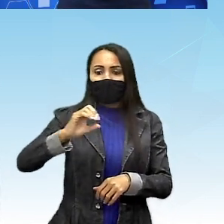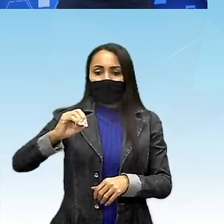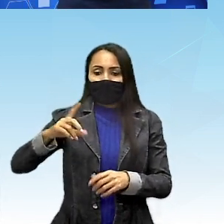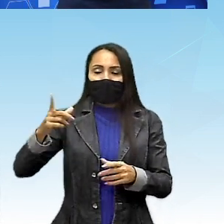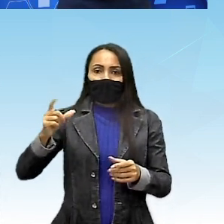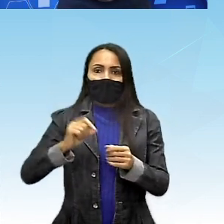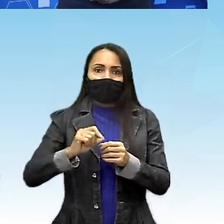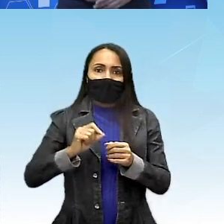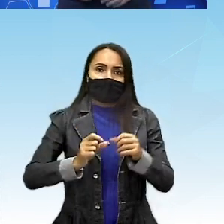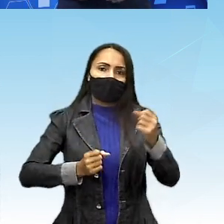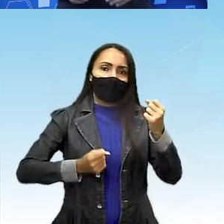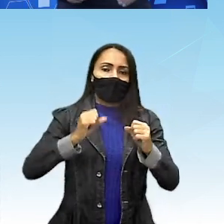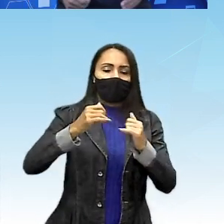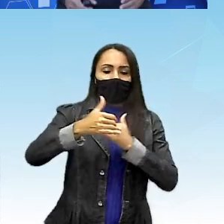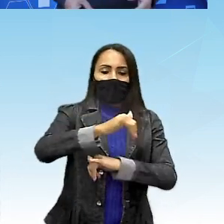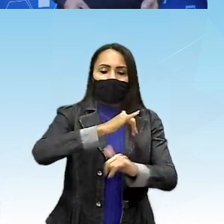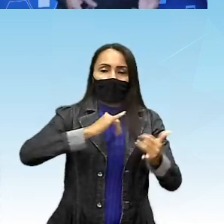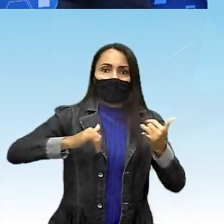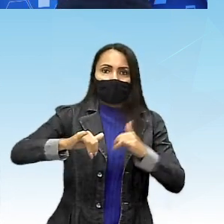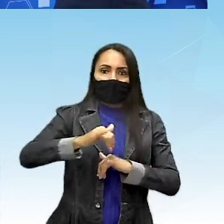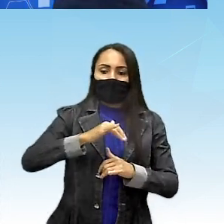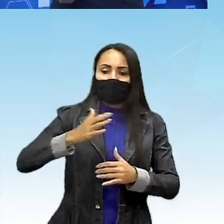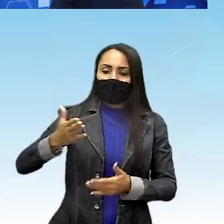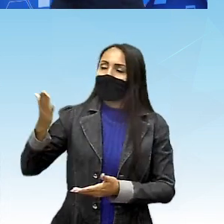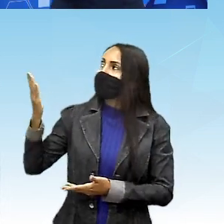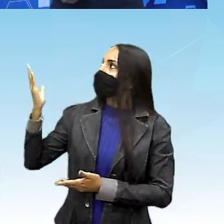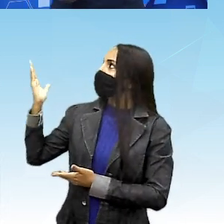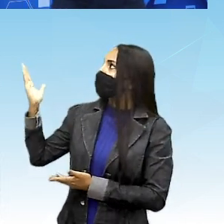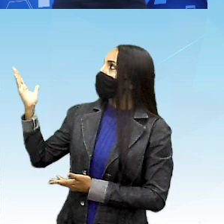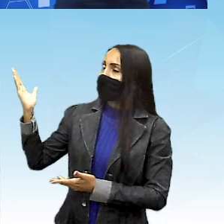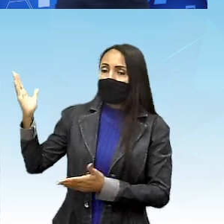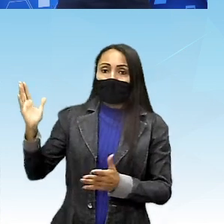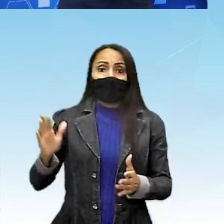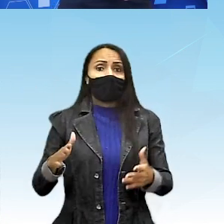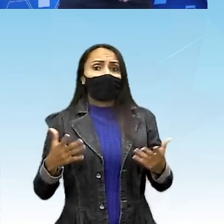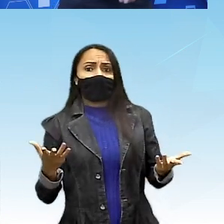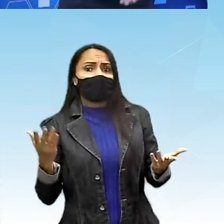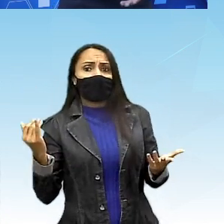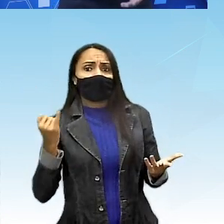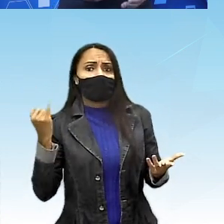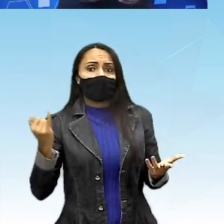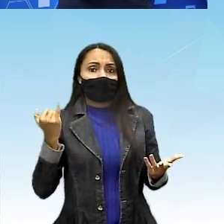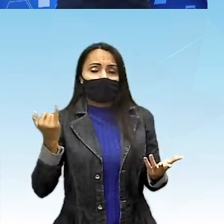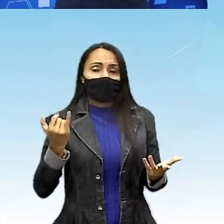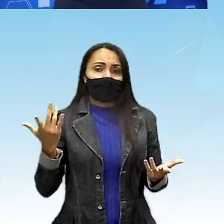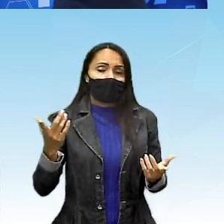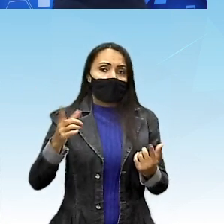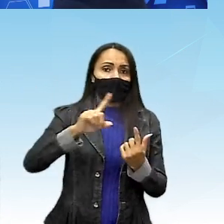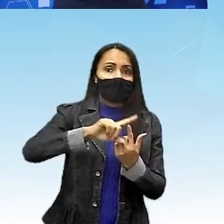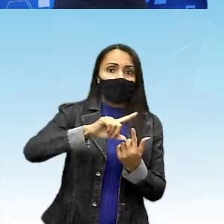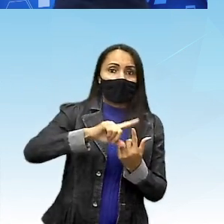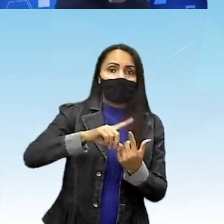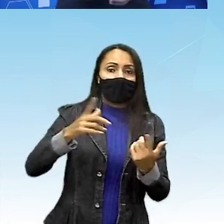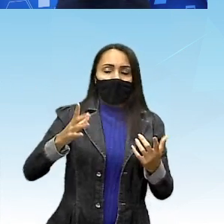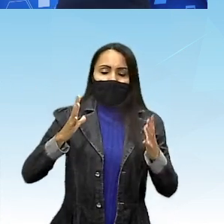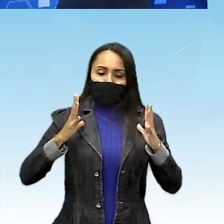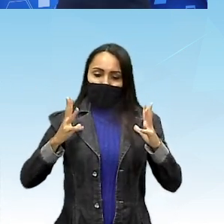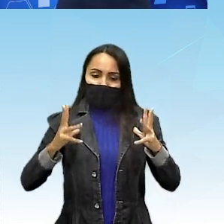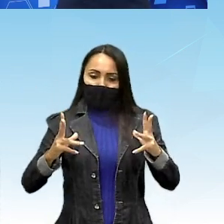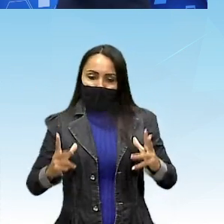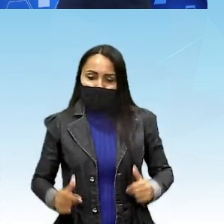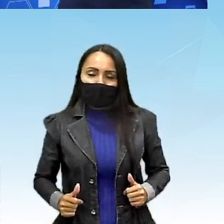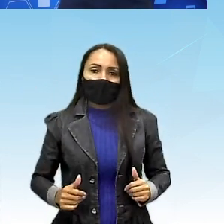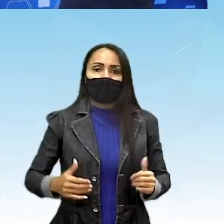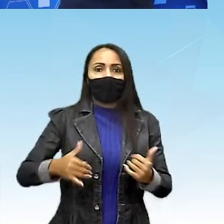fazendo produção de energia constantemente. Qual a vantagem desse tipo de energia? Ela é pura, limpa,